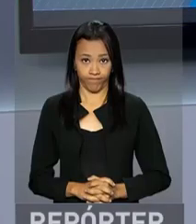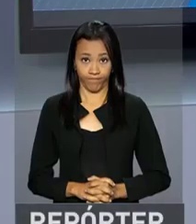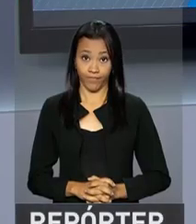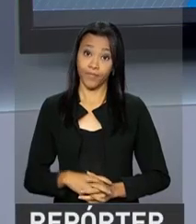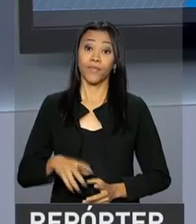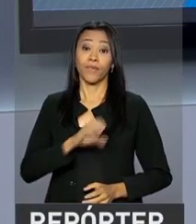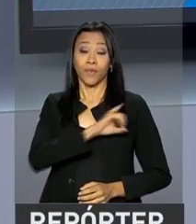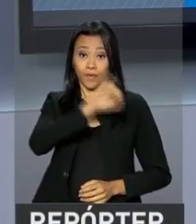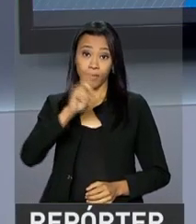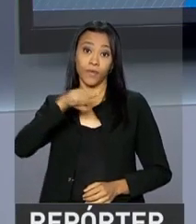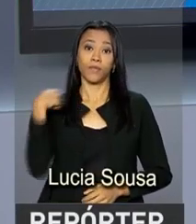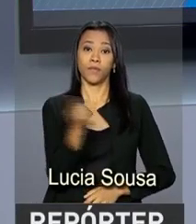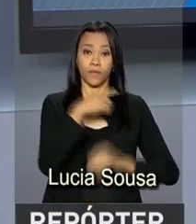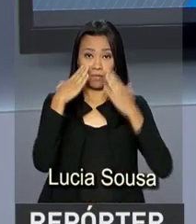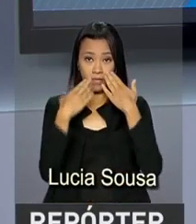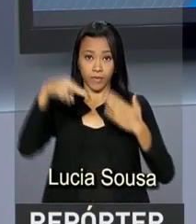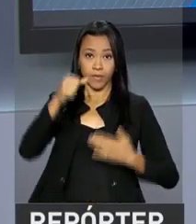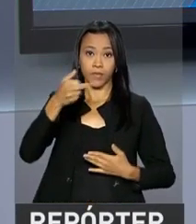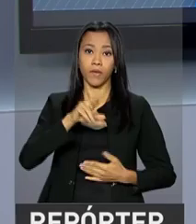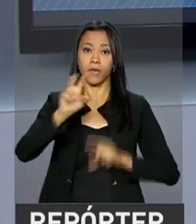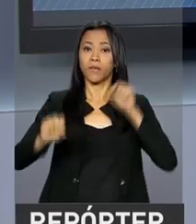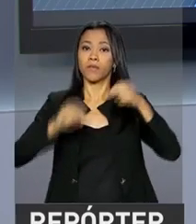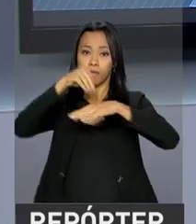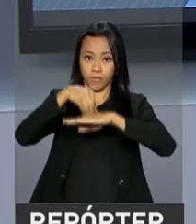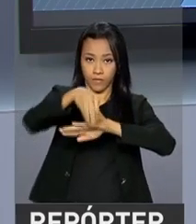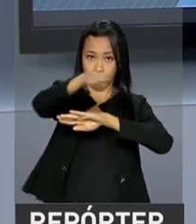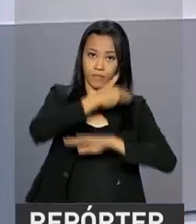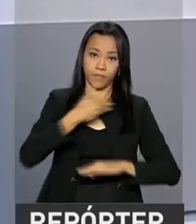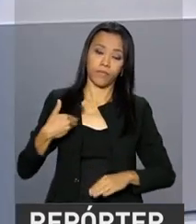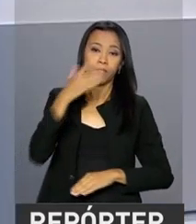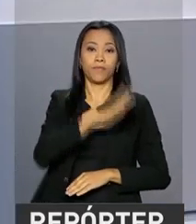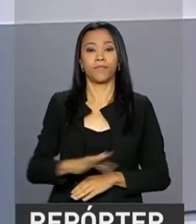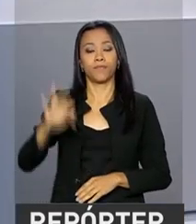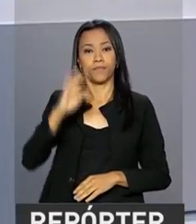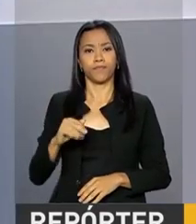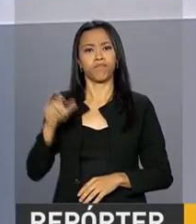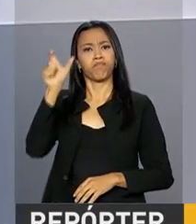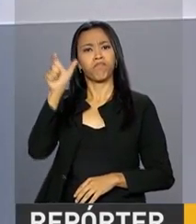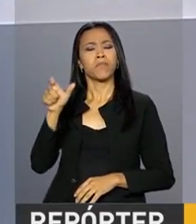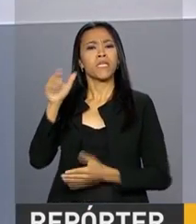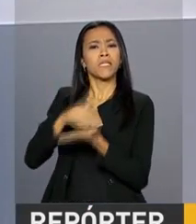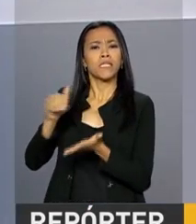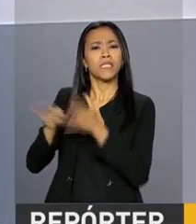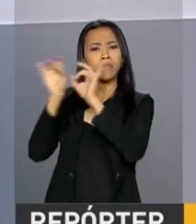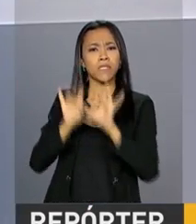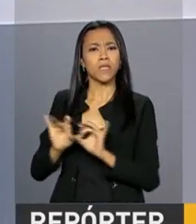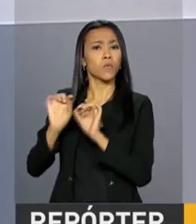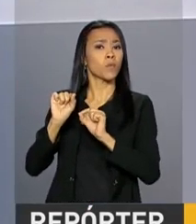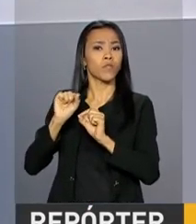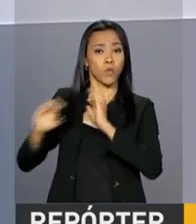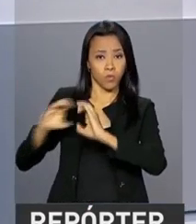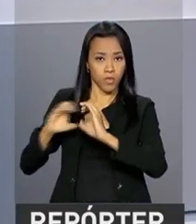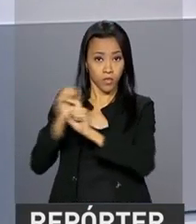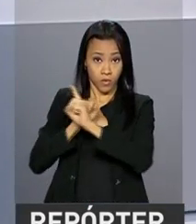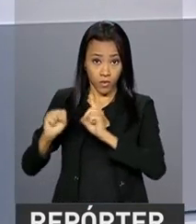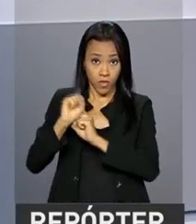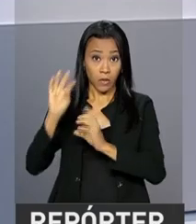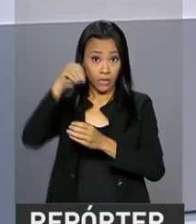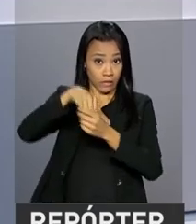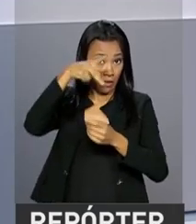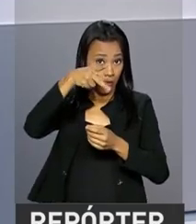Olá, o repórter NBR está no ar com as notícias do governo federal. A Secretaria Especial de Comunicação Social da Presidência